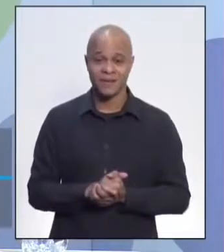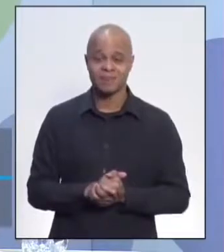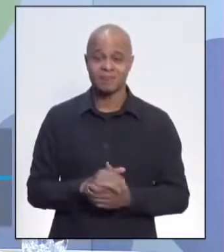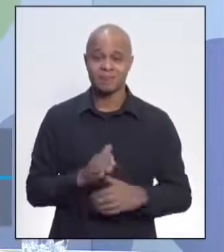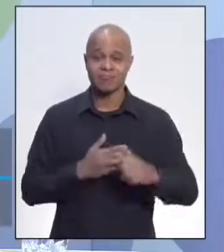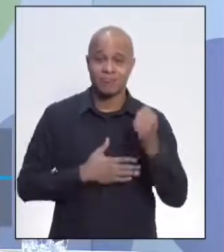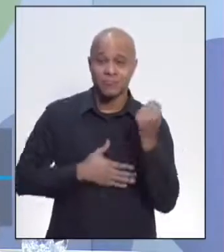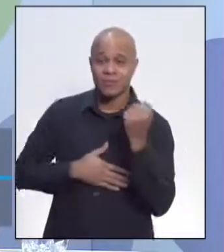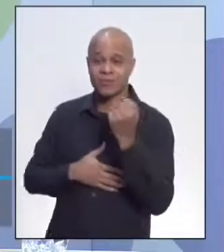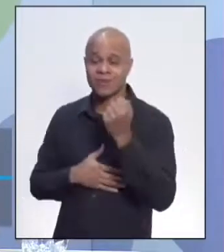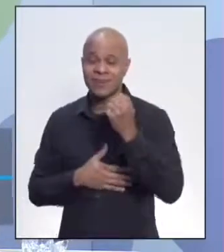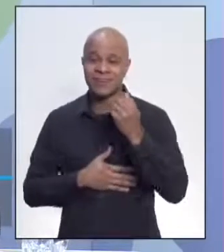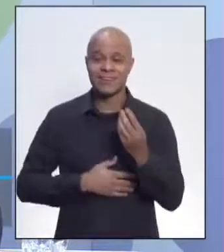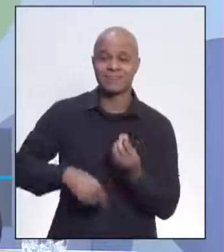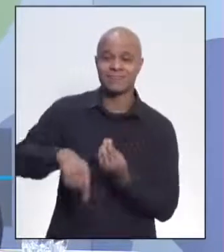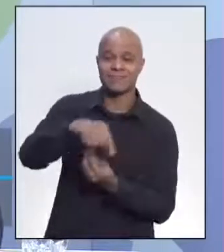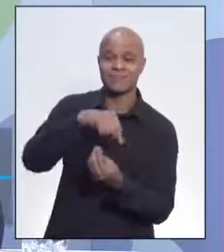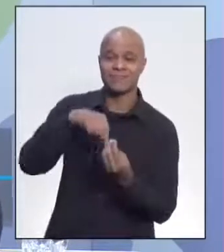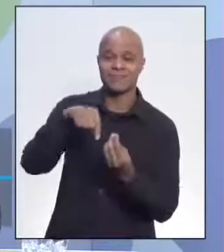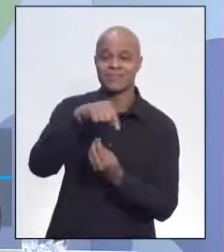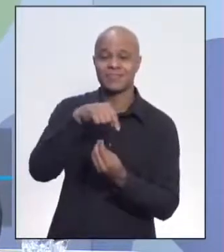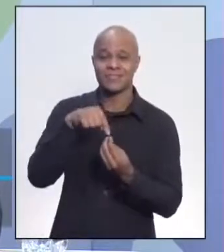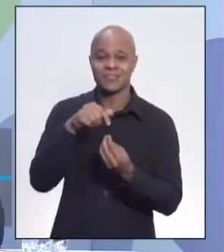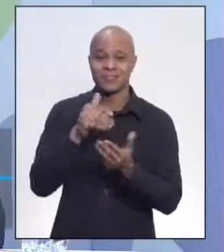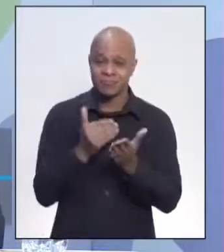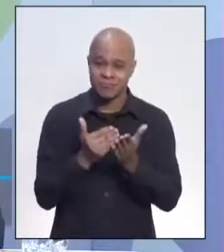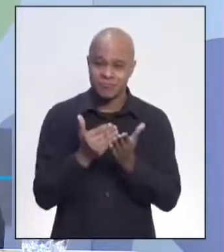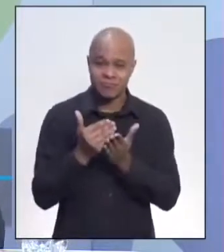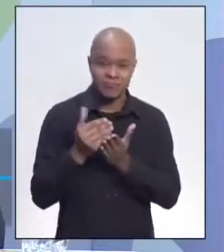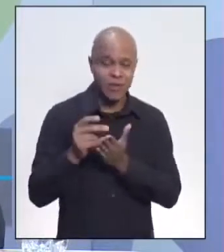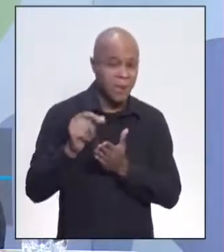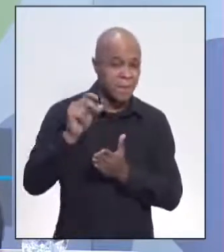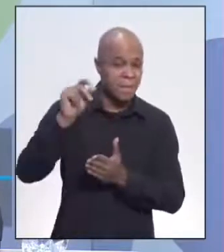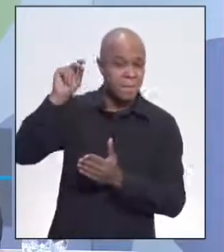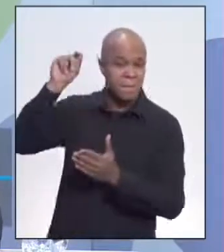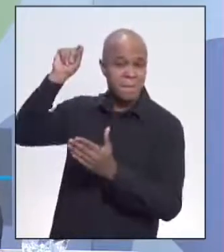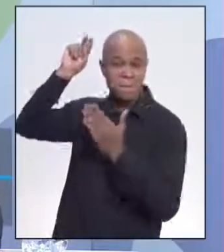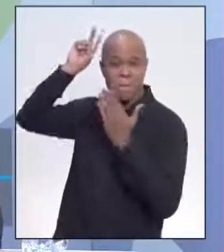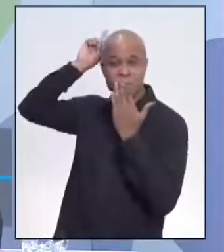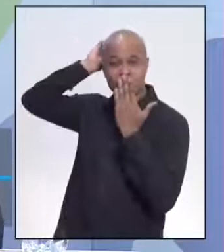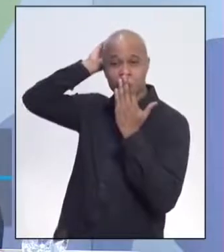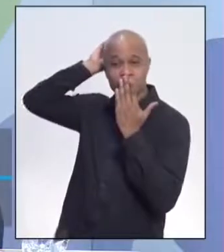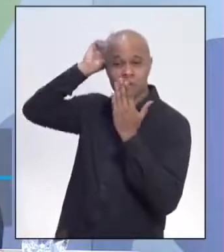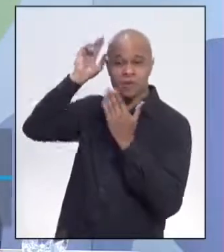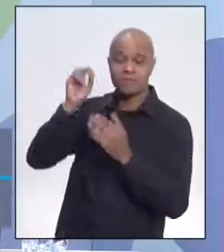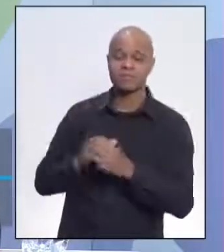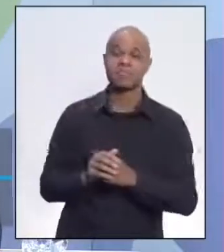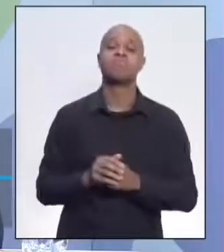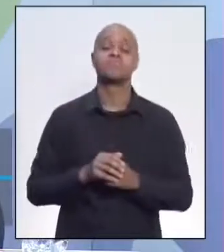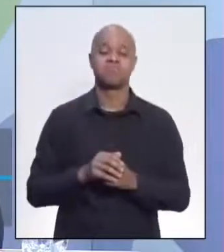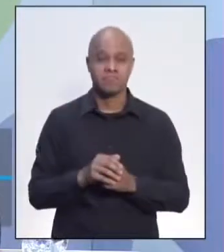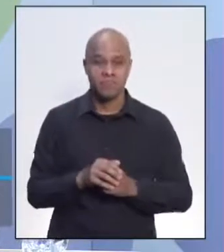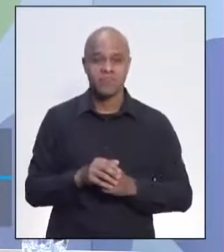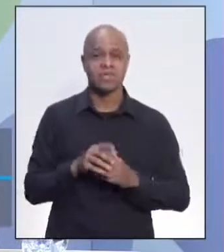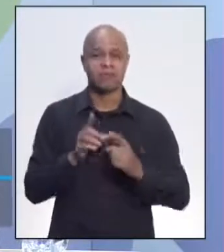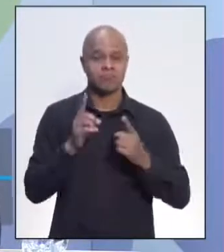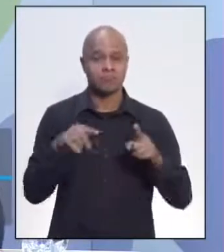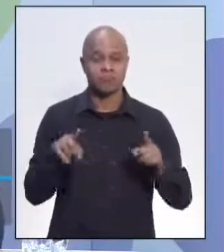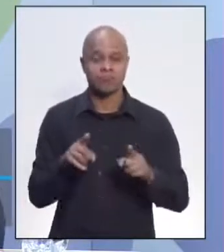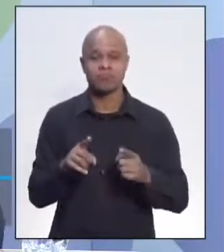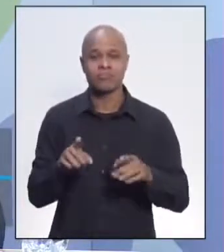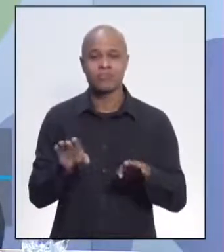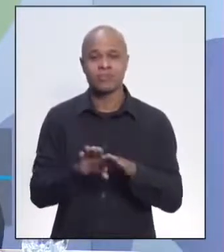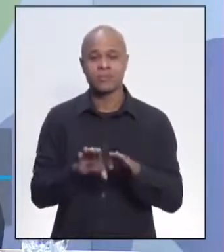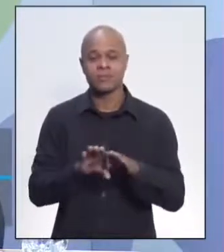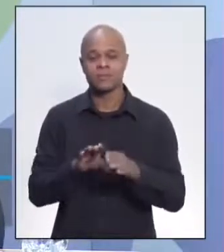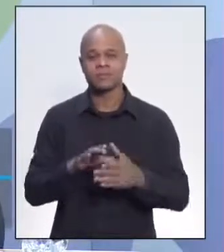dança circular e ela é uma dança aí com origens, né, indígenas. A gente vê também muito na musicalidade, na sonoridade do carimbó,